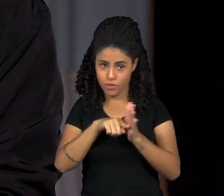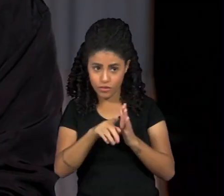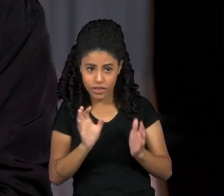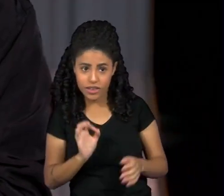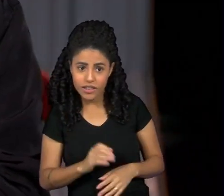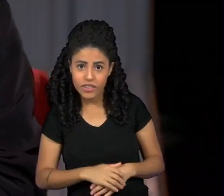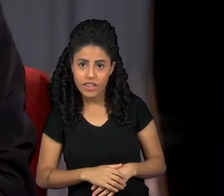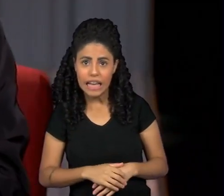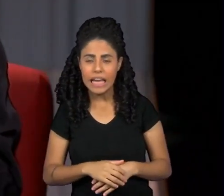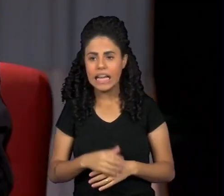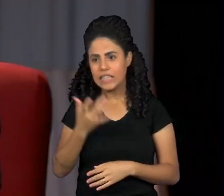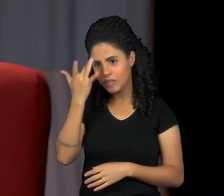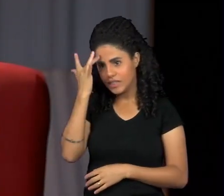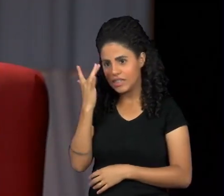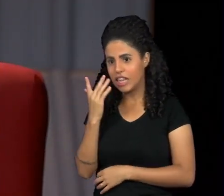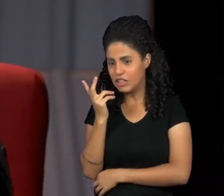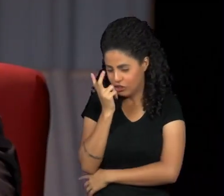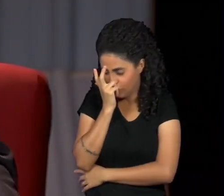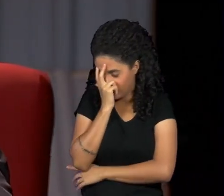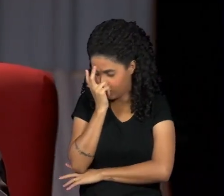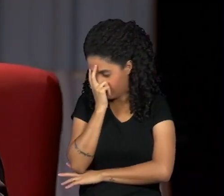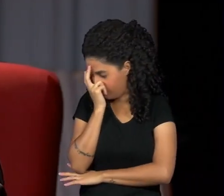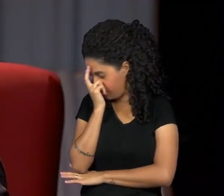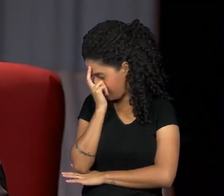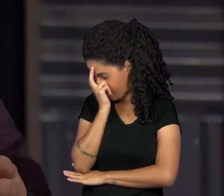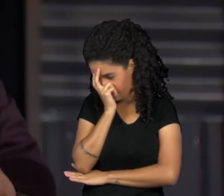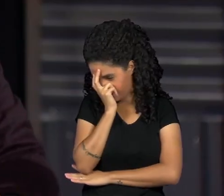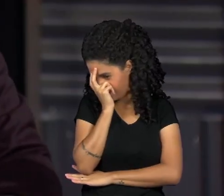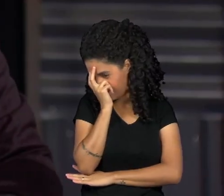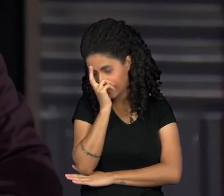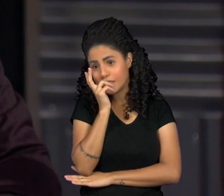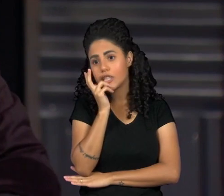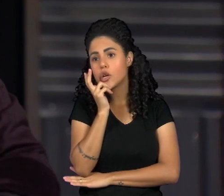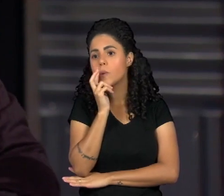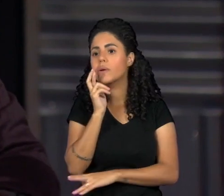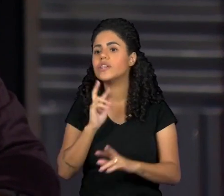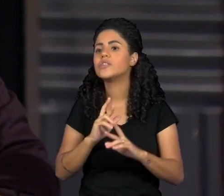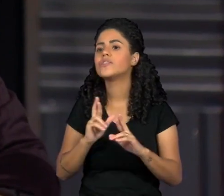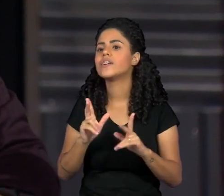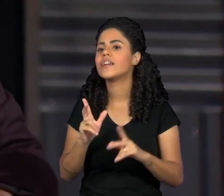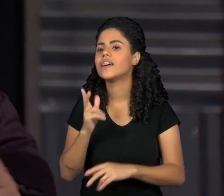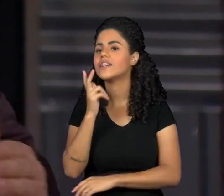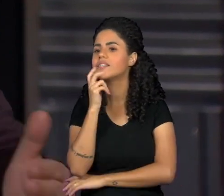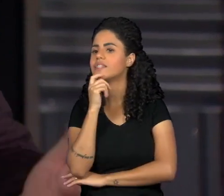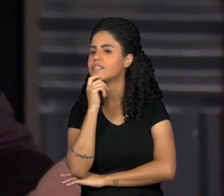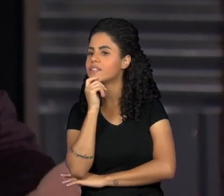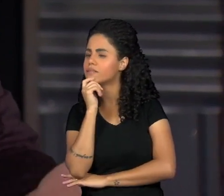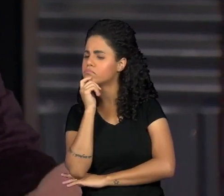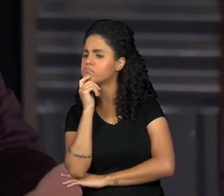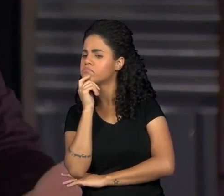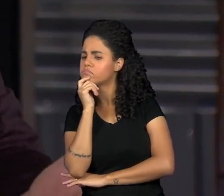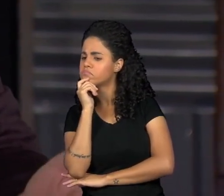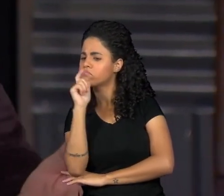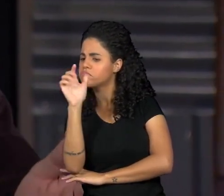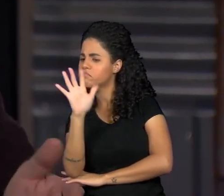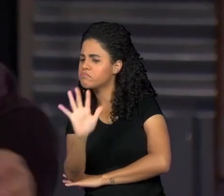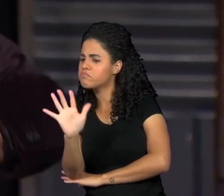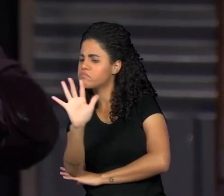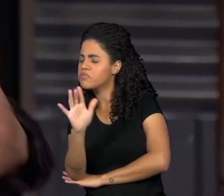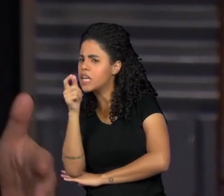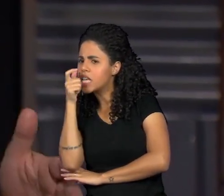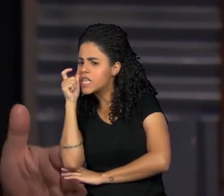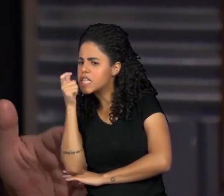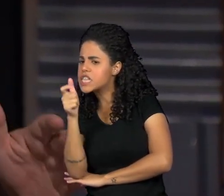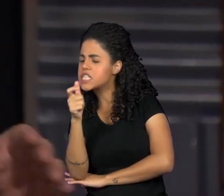tá? Da timidez, da vergonha. Porque tem grandes tímidos charmosos, né? É. Inclusive no cinema, né?